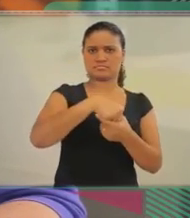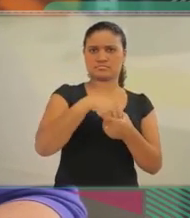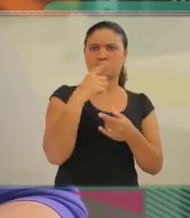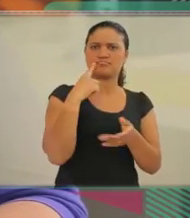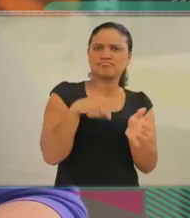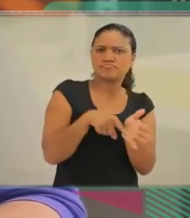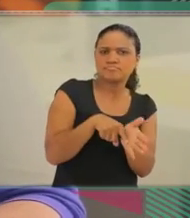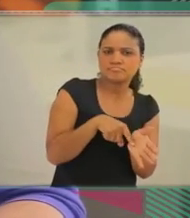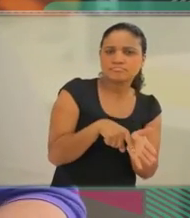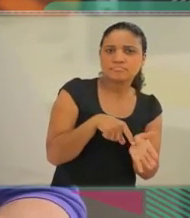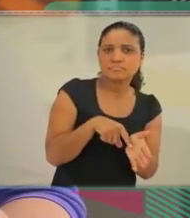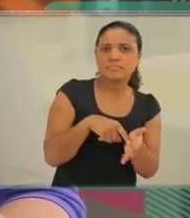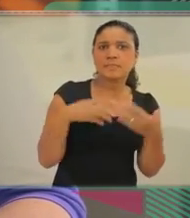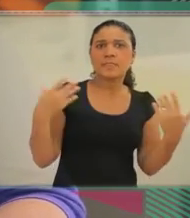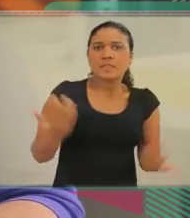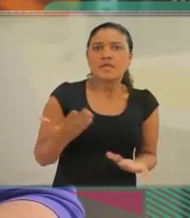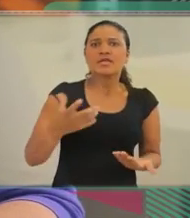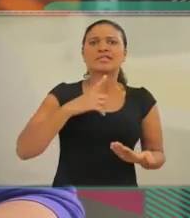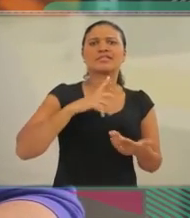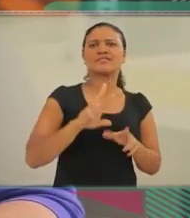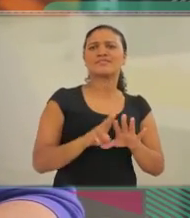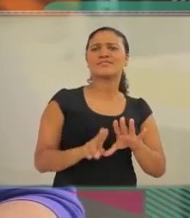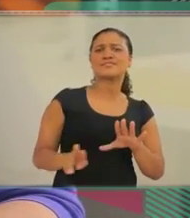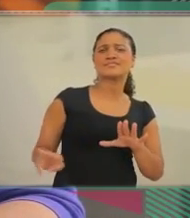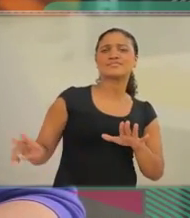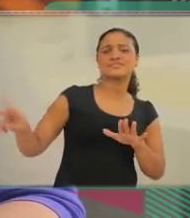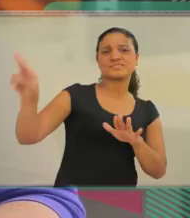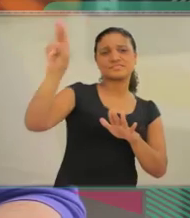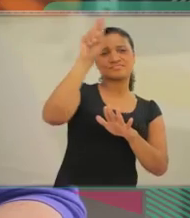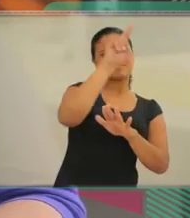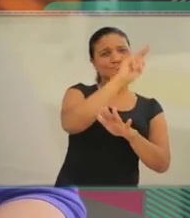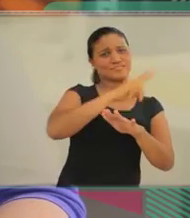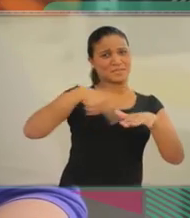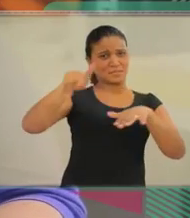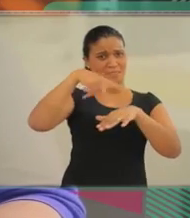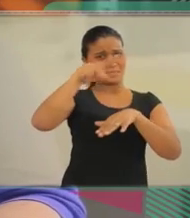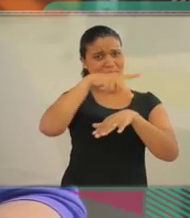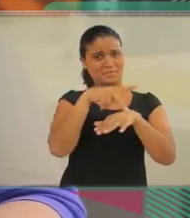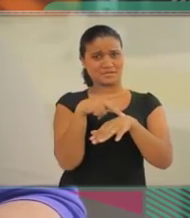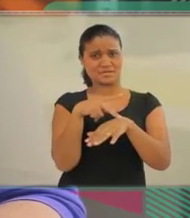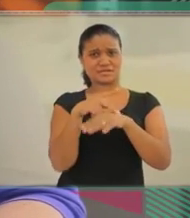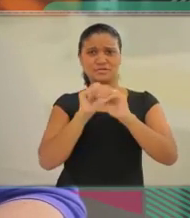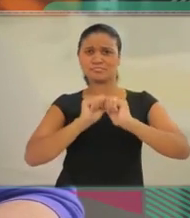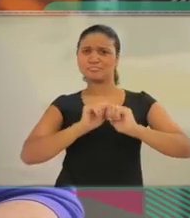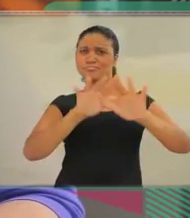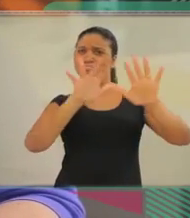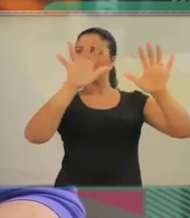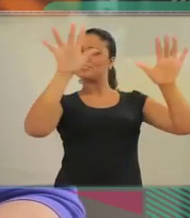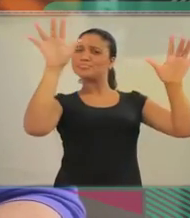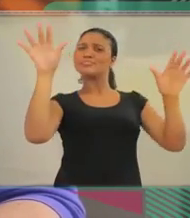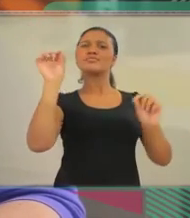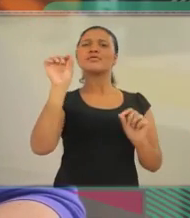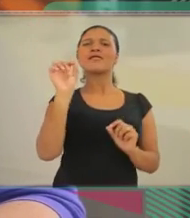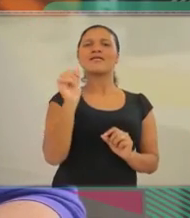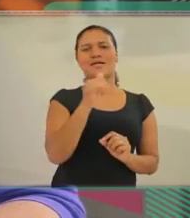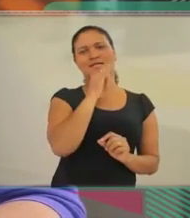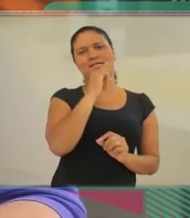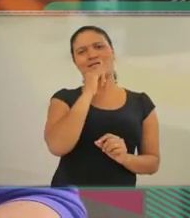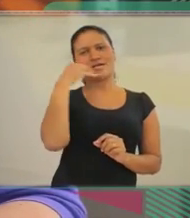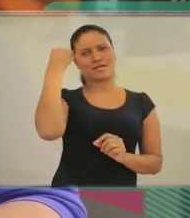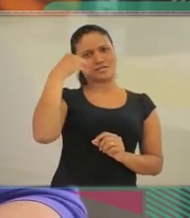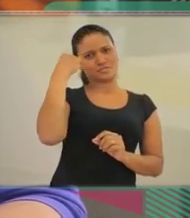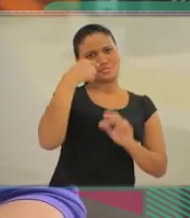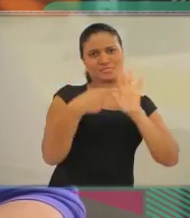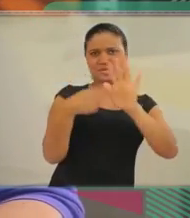algo semelhante. Quando se fez a convenção, se verificou isso. E eu acho que agora vários países vão se espelhar nessa experiência, mais essa experiência